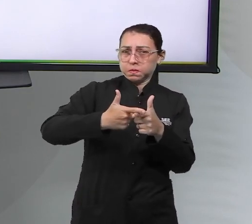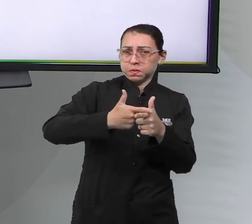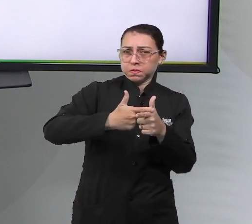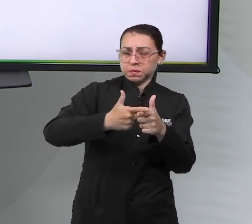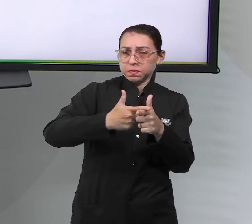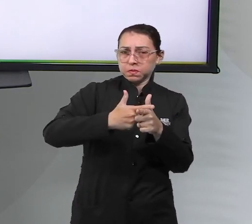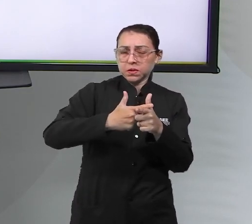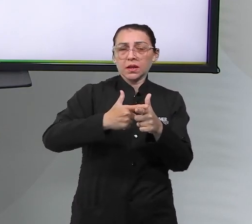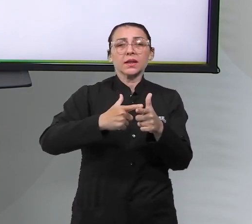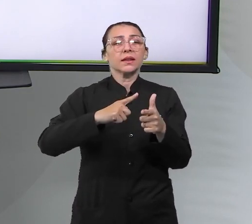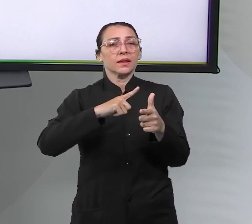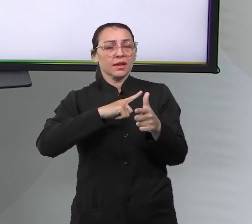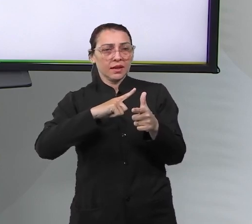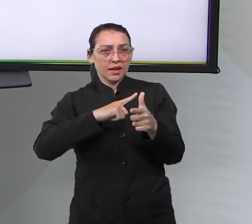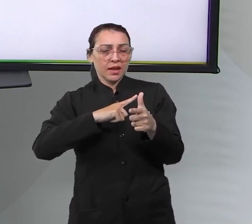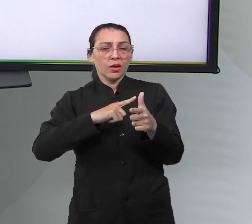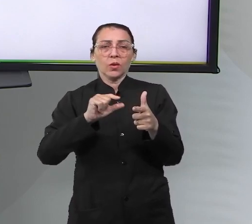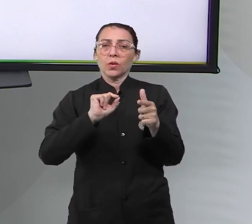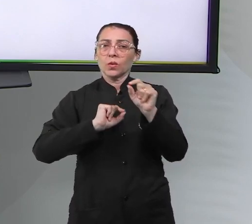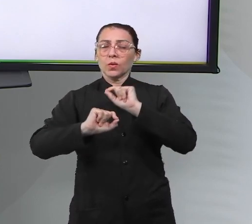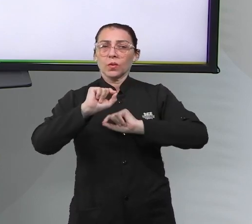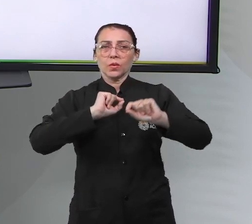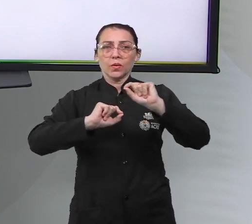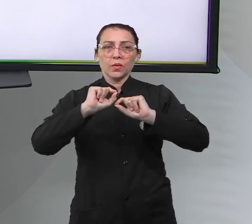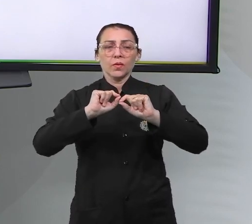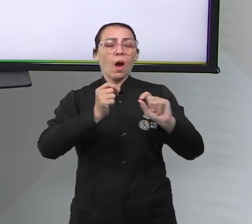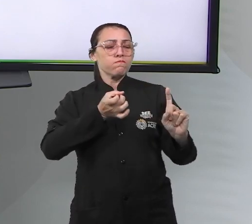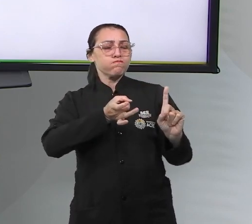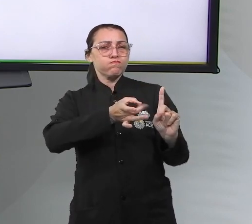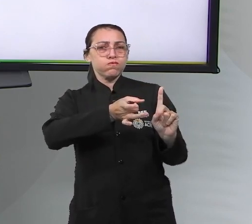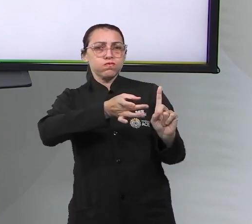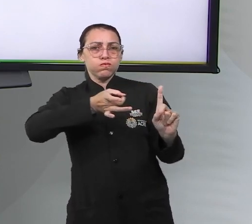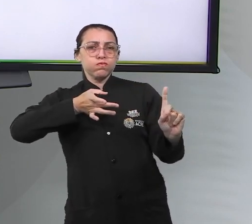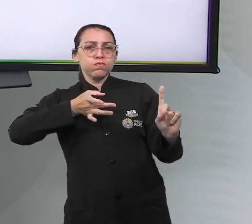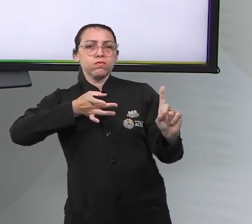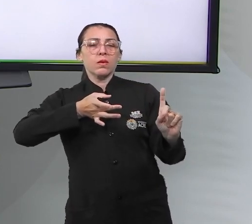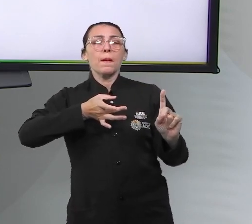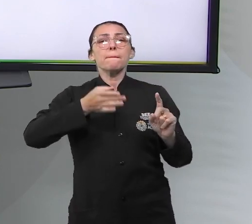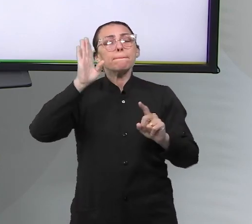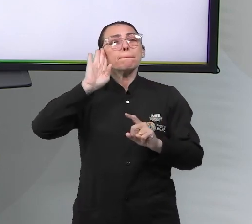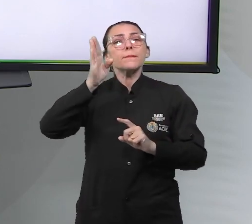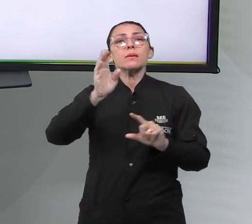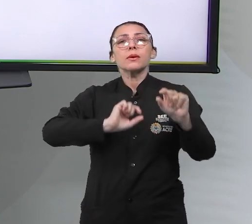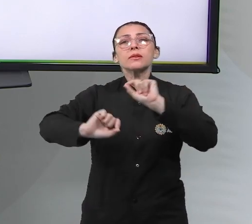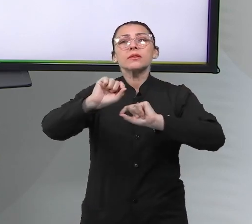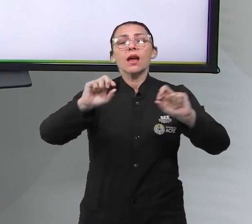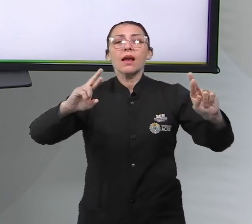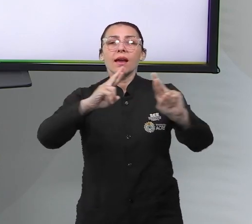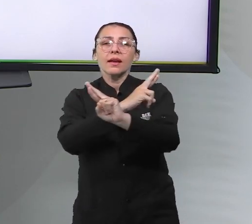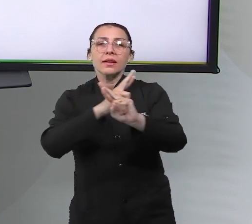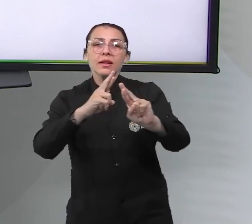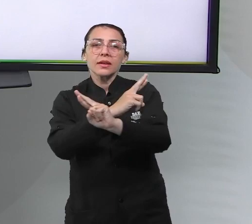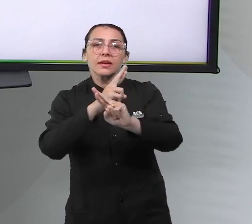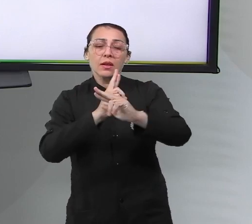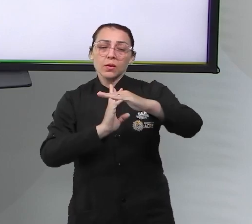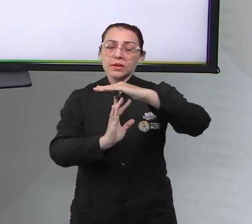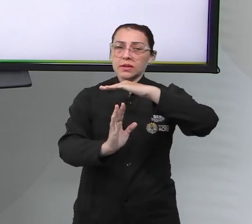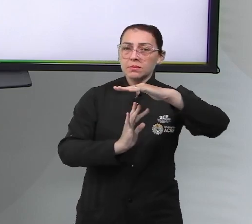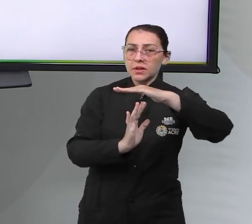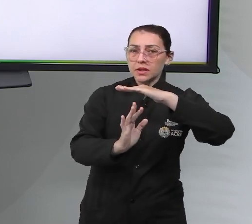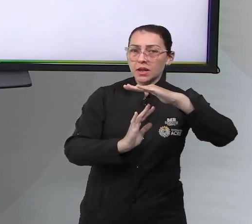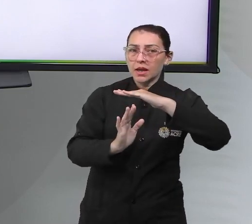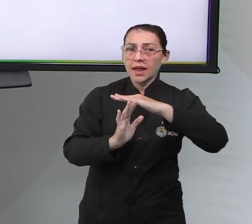que acaba correspondendo justamente à xenofobia, principalmente em relação aos